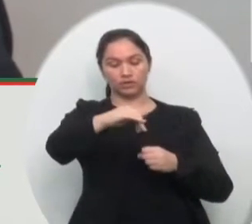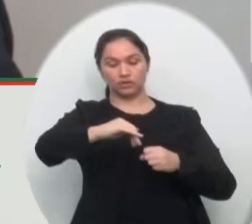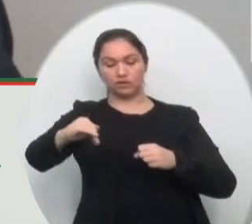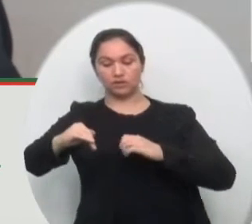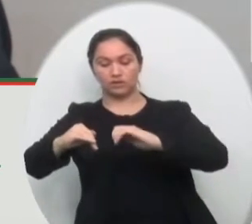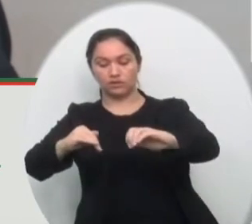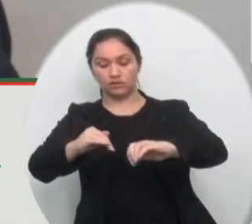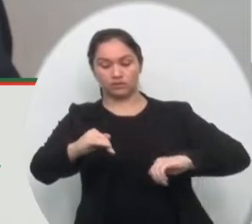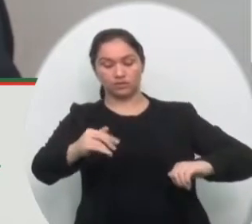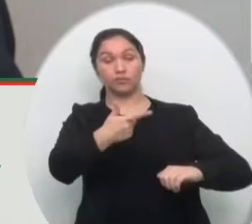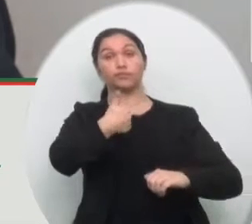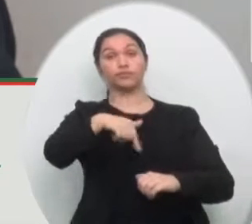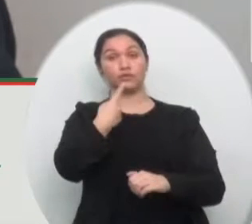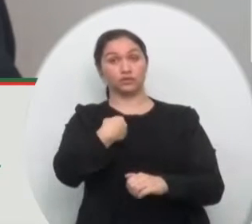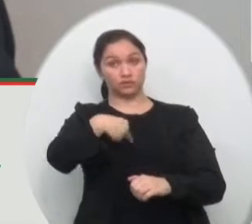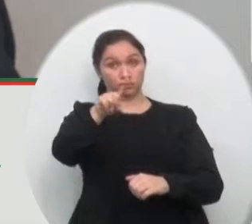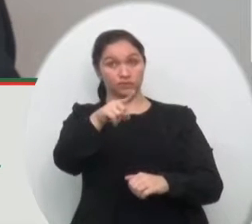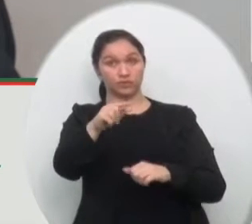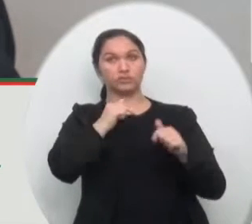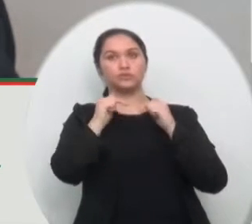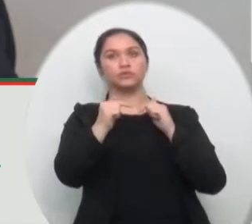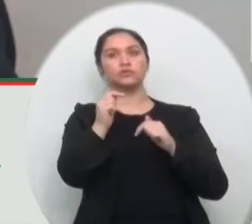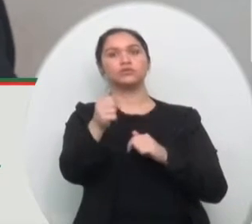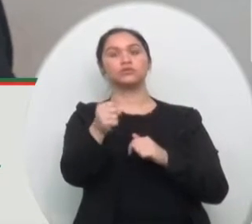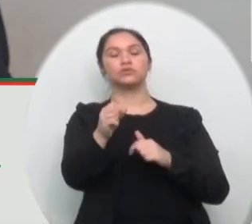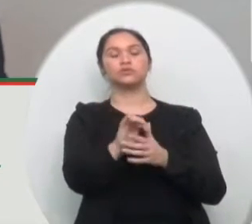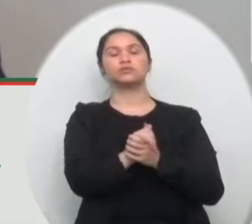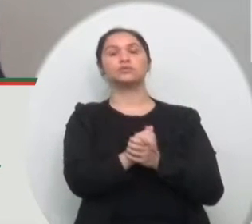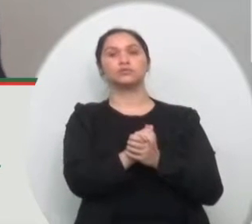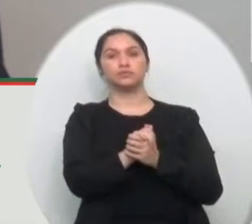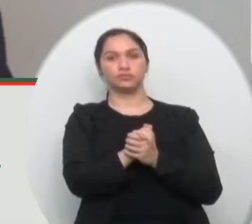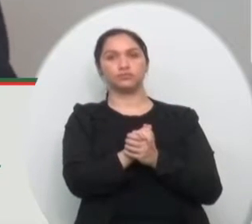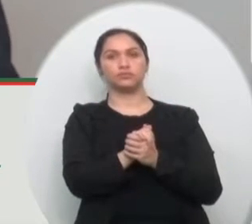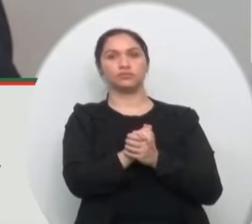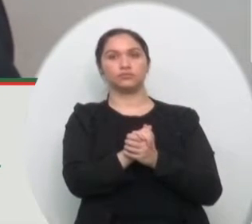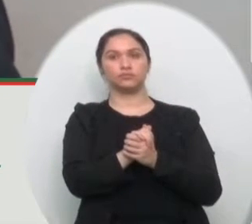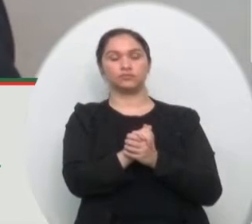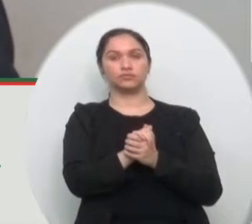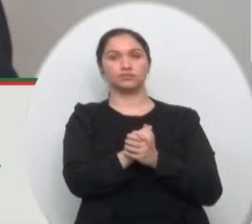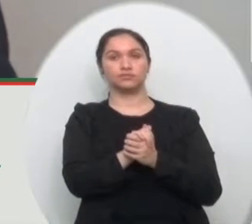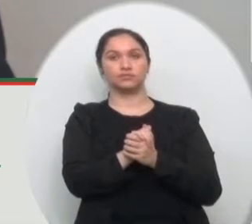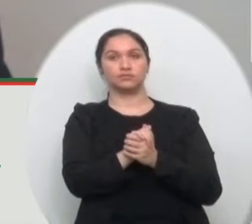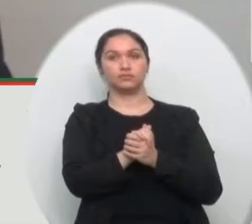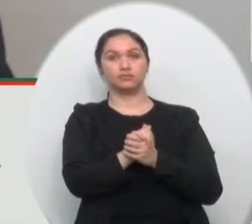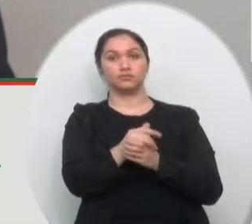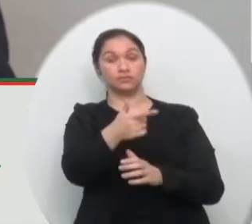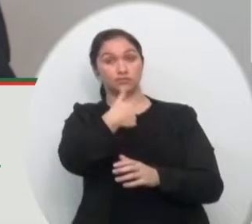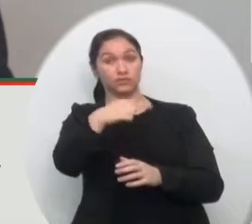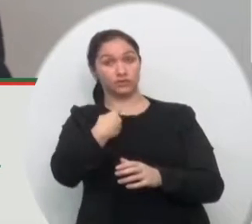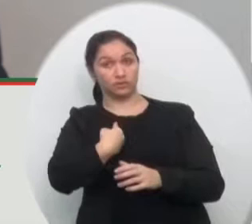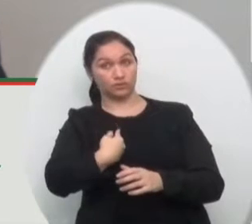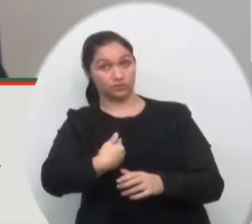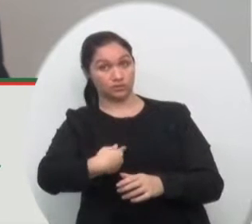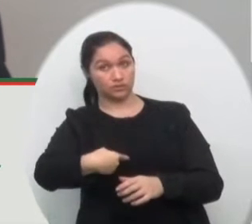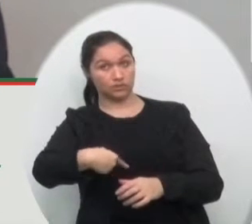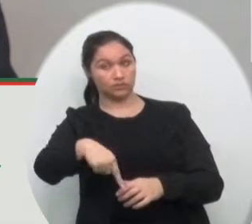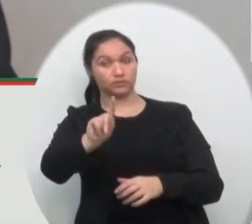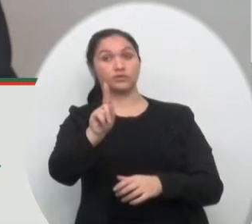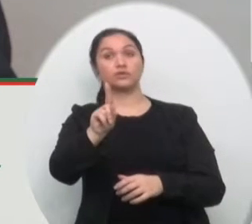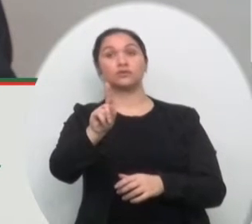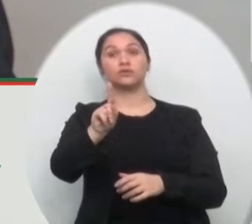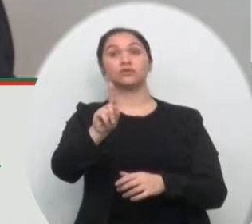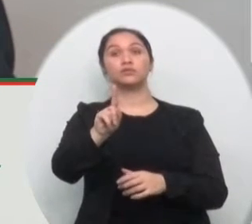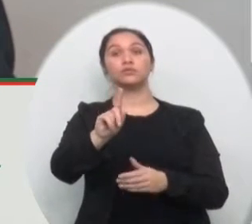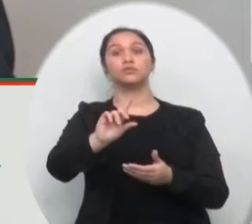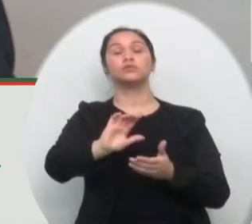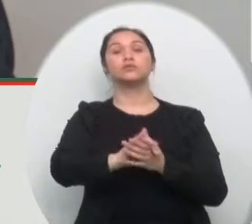ser convidado. Até para a gente não perder o foco e começar a misturar assuntos, a gente se dispõe, então, no momento posterior,